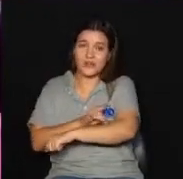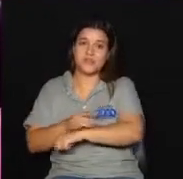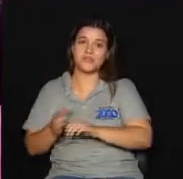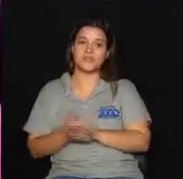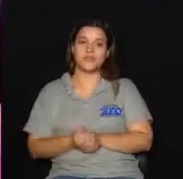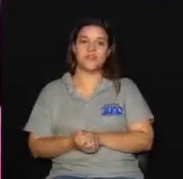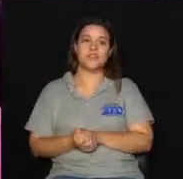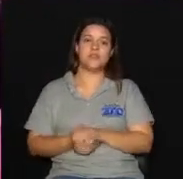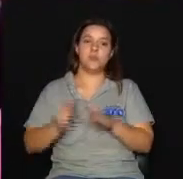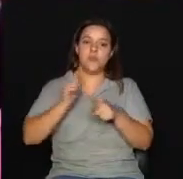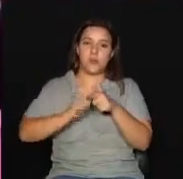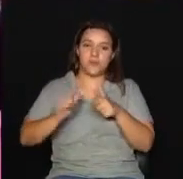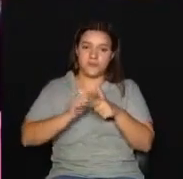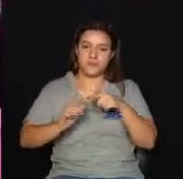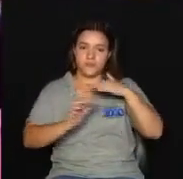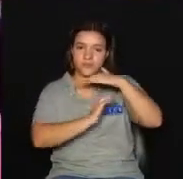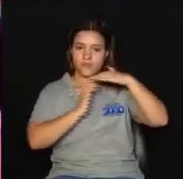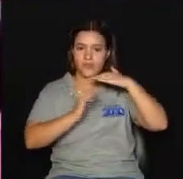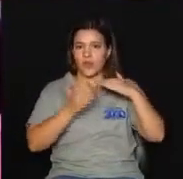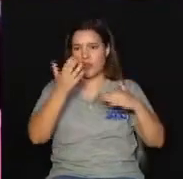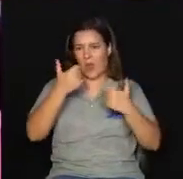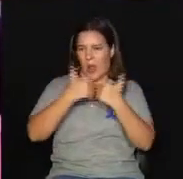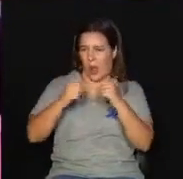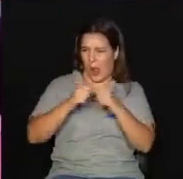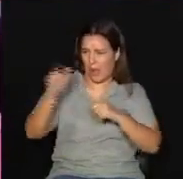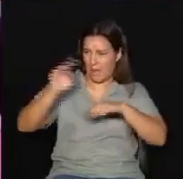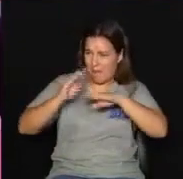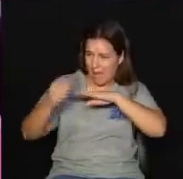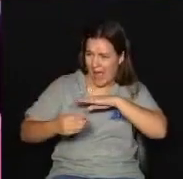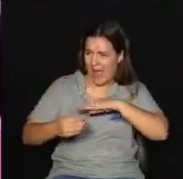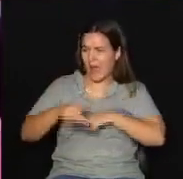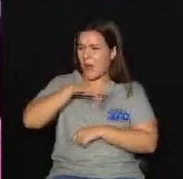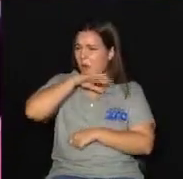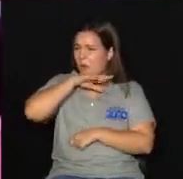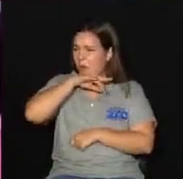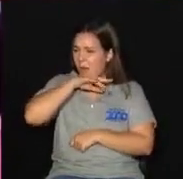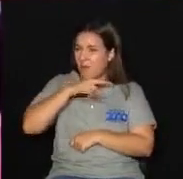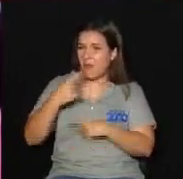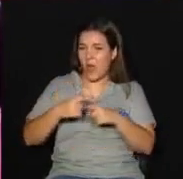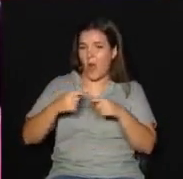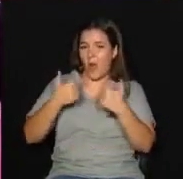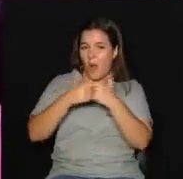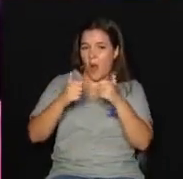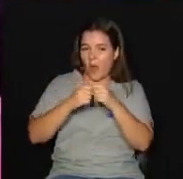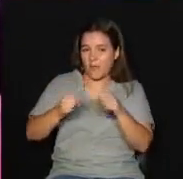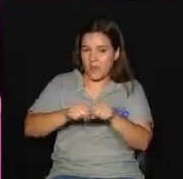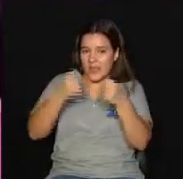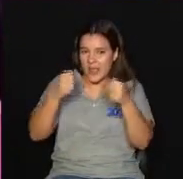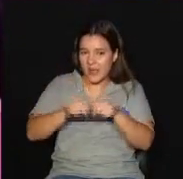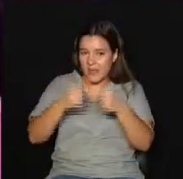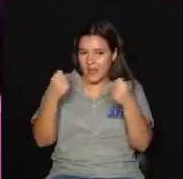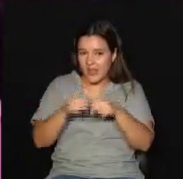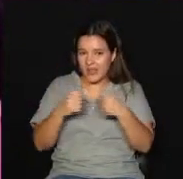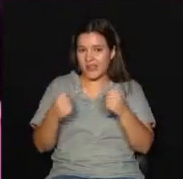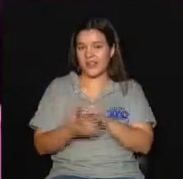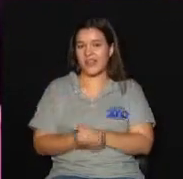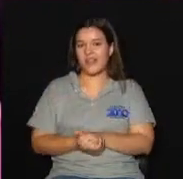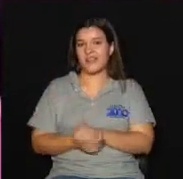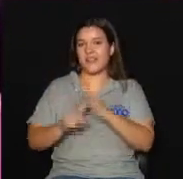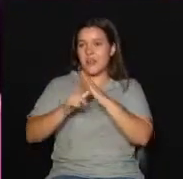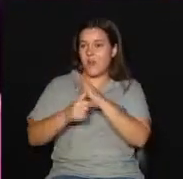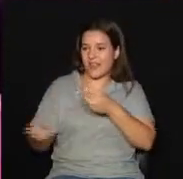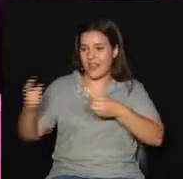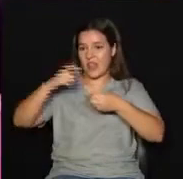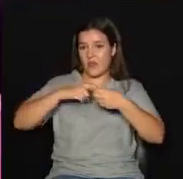terra, problemas que as empresas não querem colocar ônibus, reclamam que o ônibus quebra e depois não repõe o